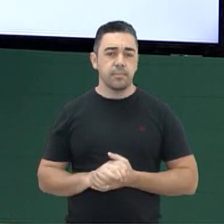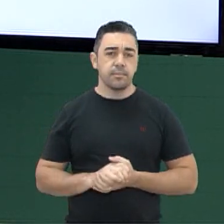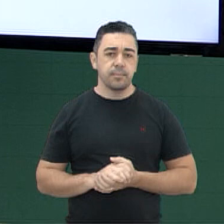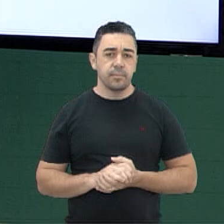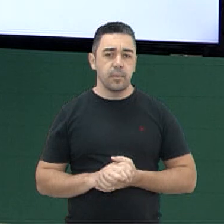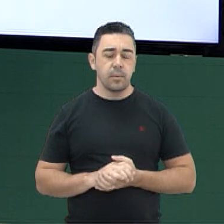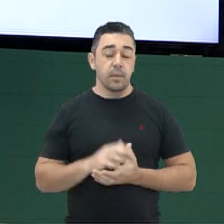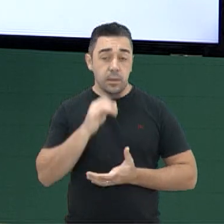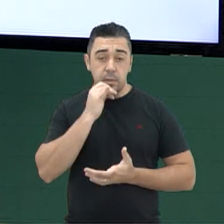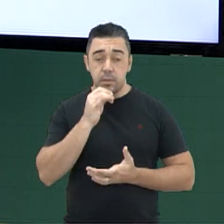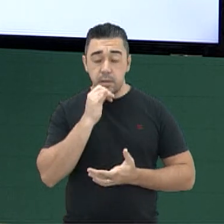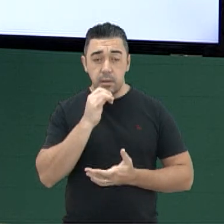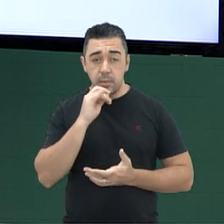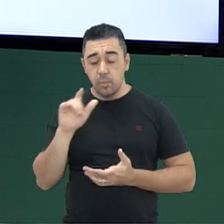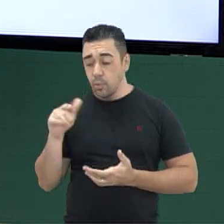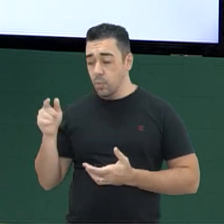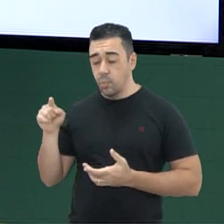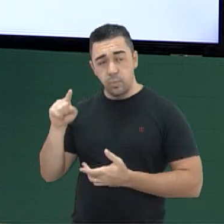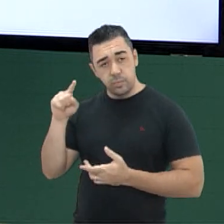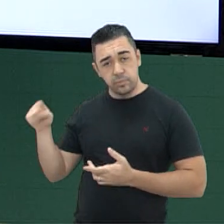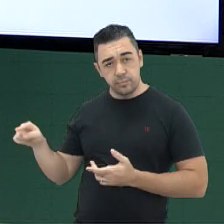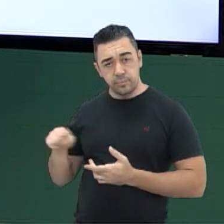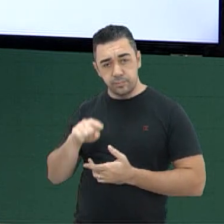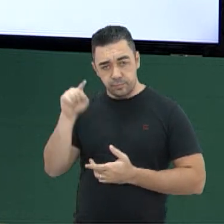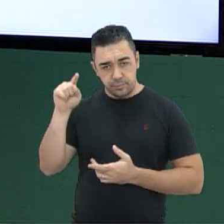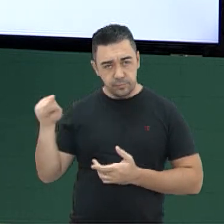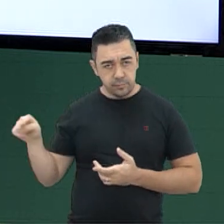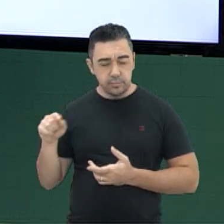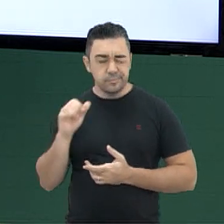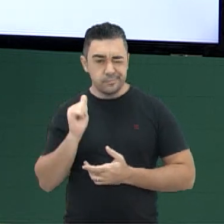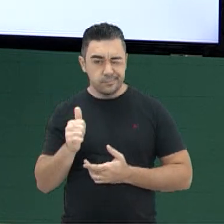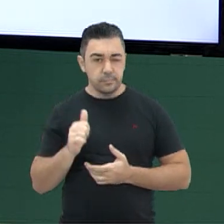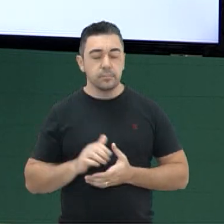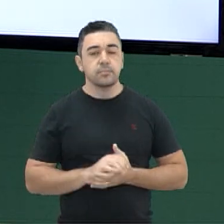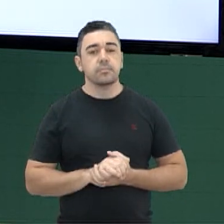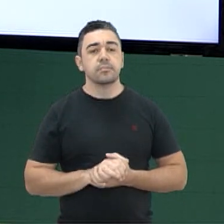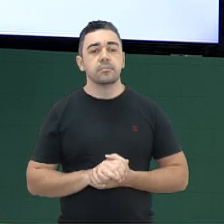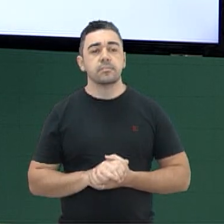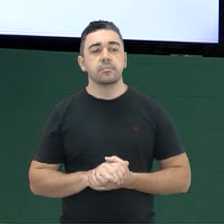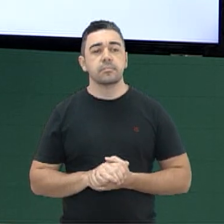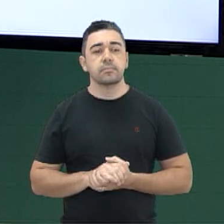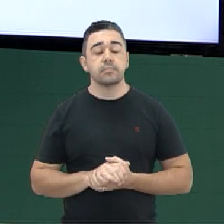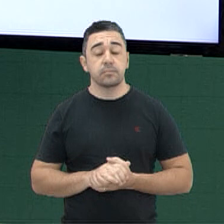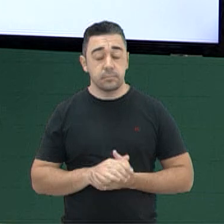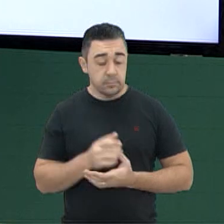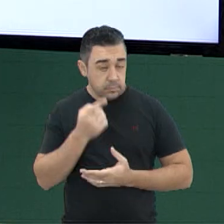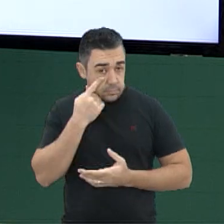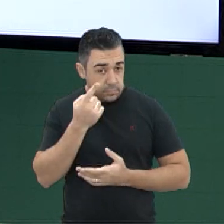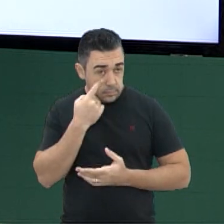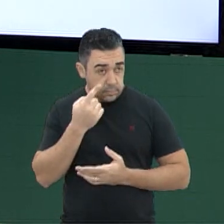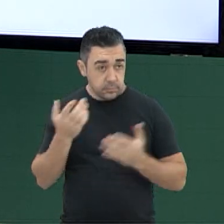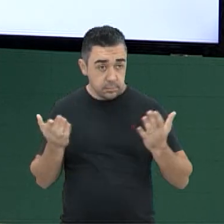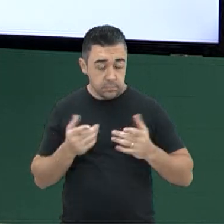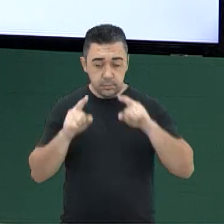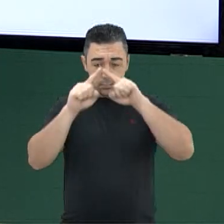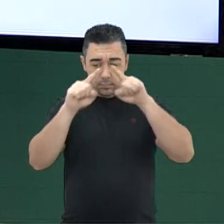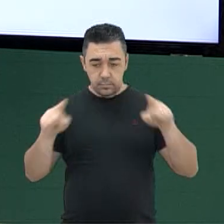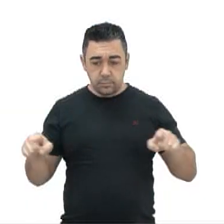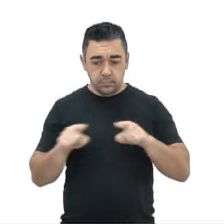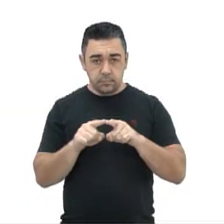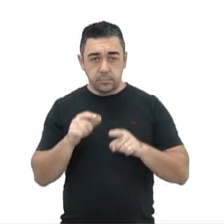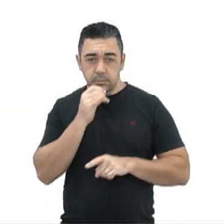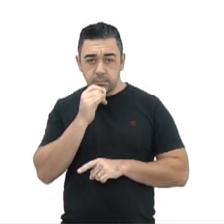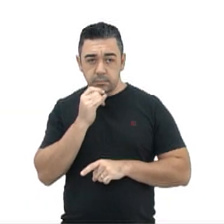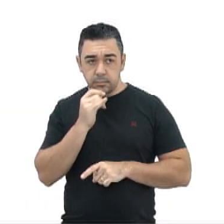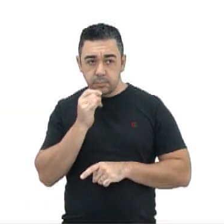MCB, ou seja, o outro triângulo que foi formado. Vamos continuar? Olha lá. Na figura seguinte,